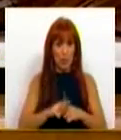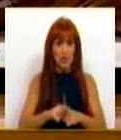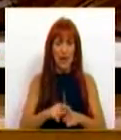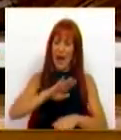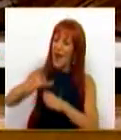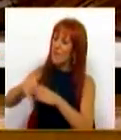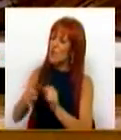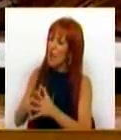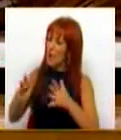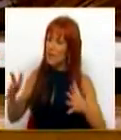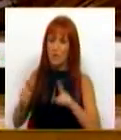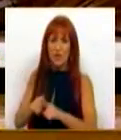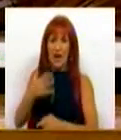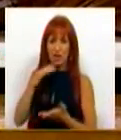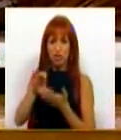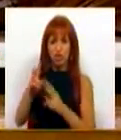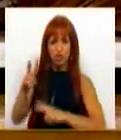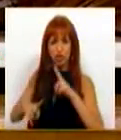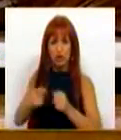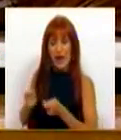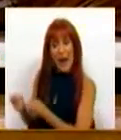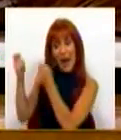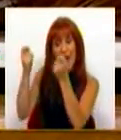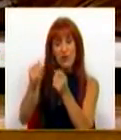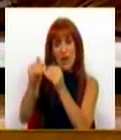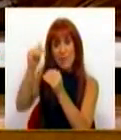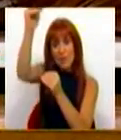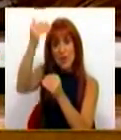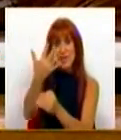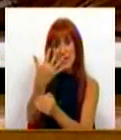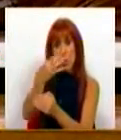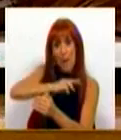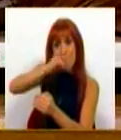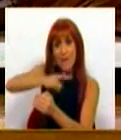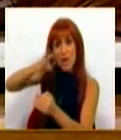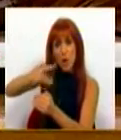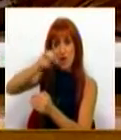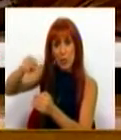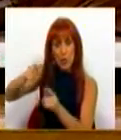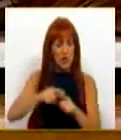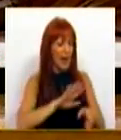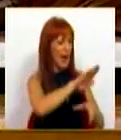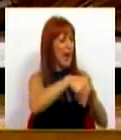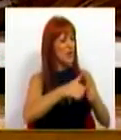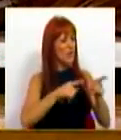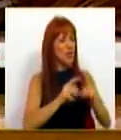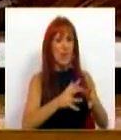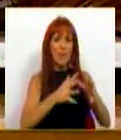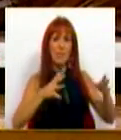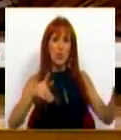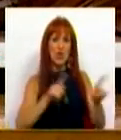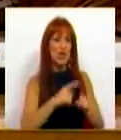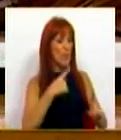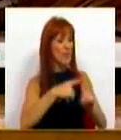que envolvem o alargamento do crédito fiscal para investimentos acima de 5 milhões de euros, as que envolvem o alargamento